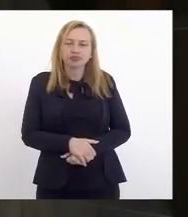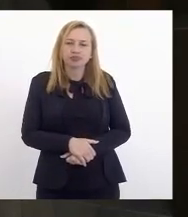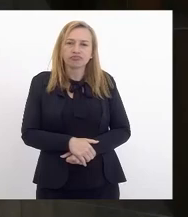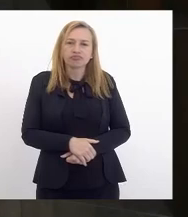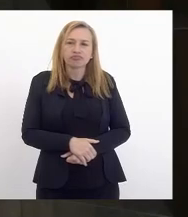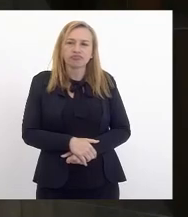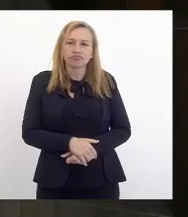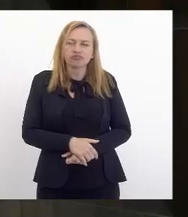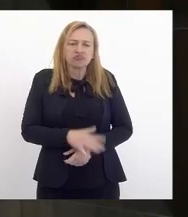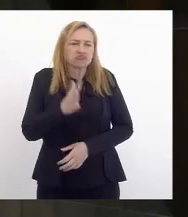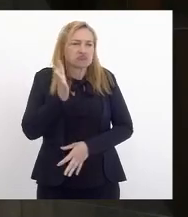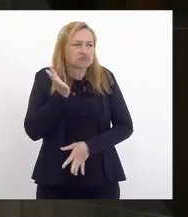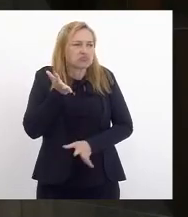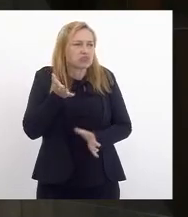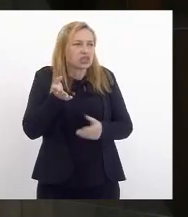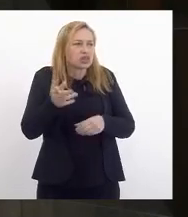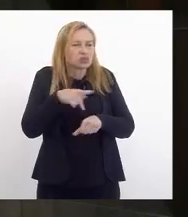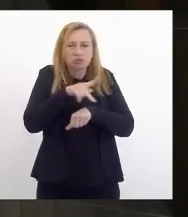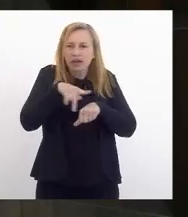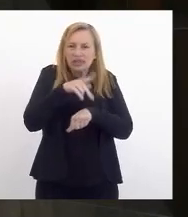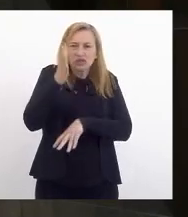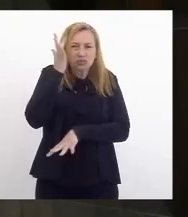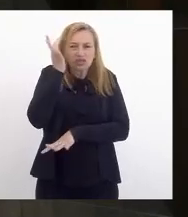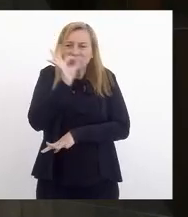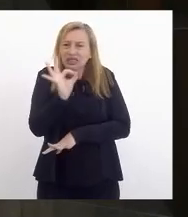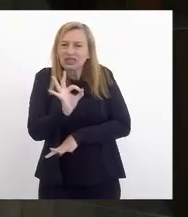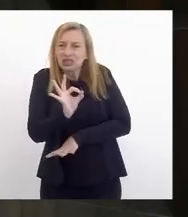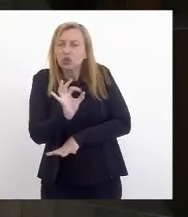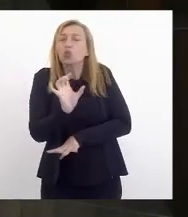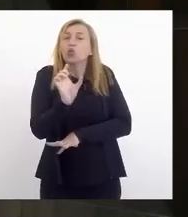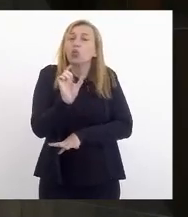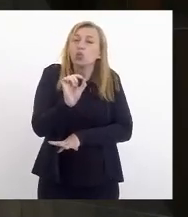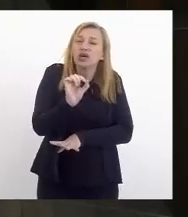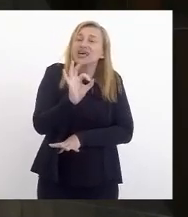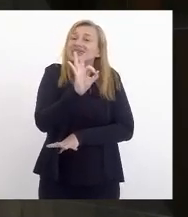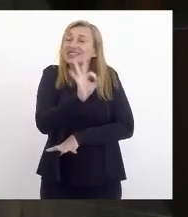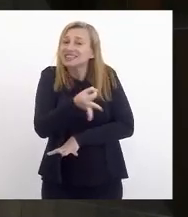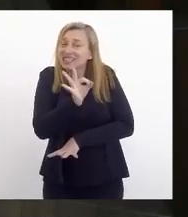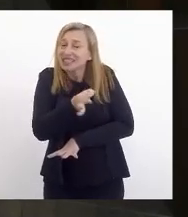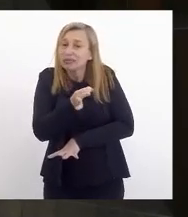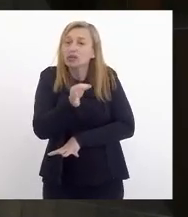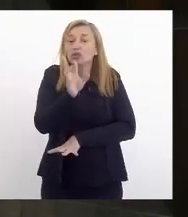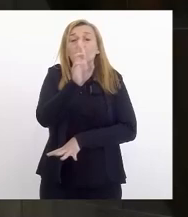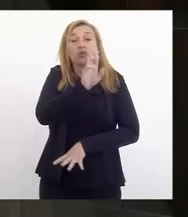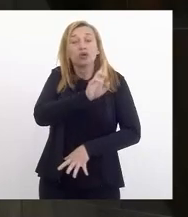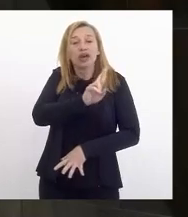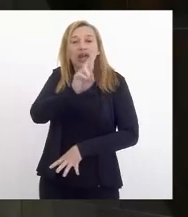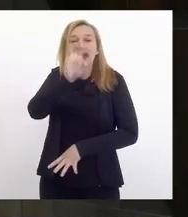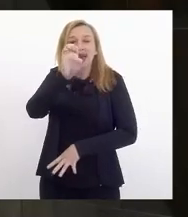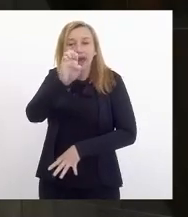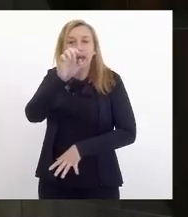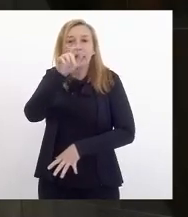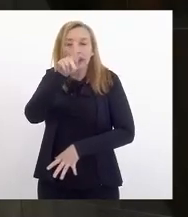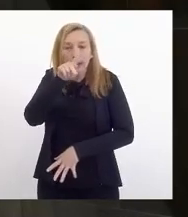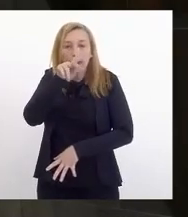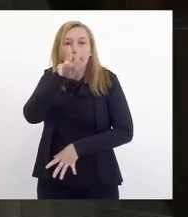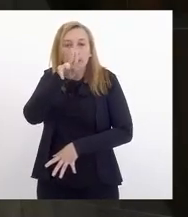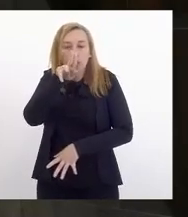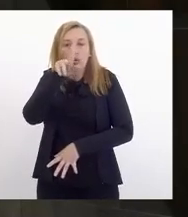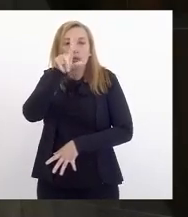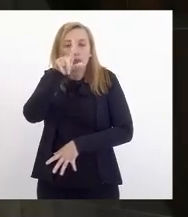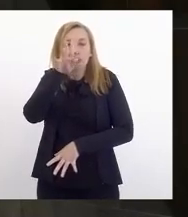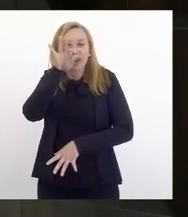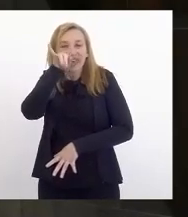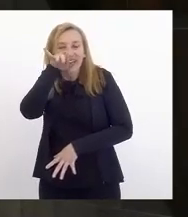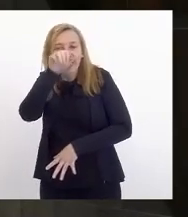não está se entendendo nesse país o que de fato é uma república, isso sob o ponto